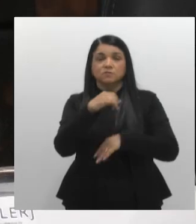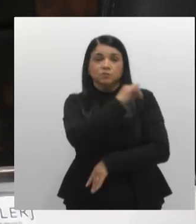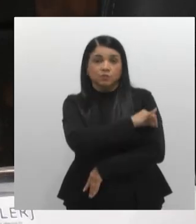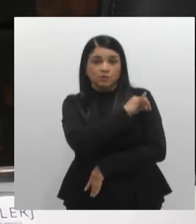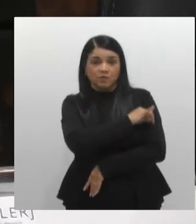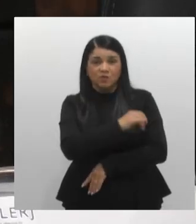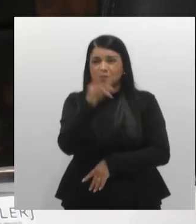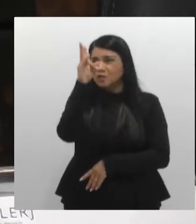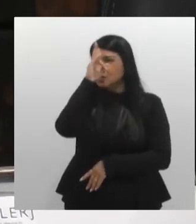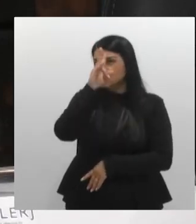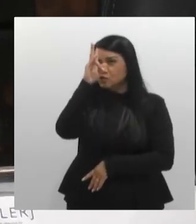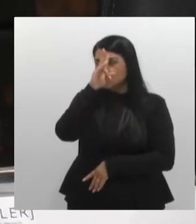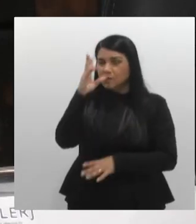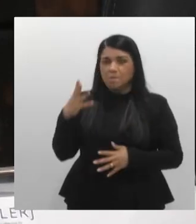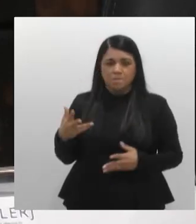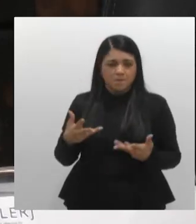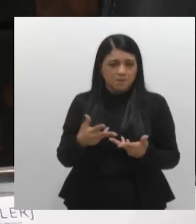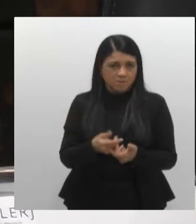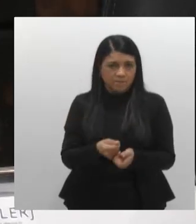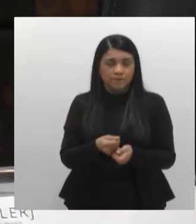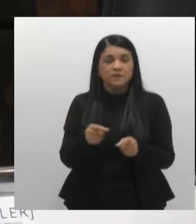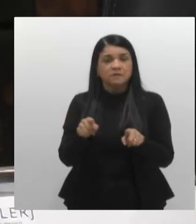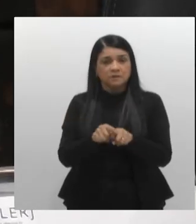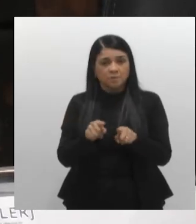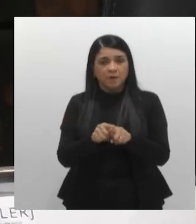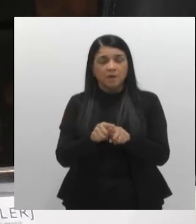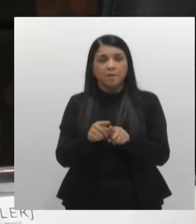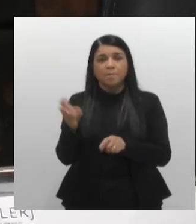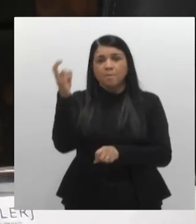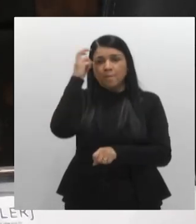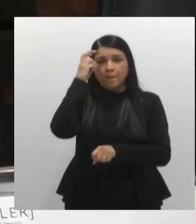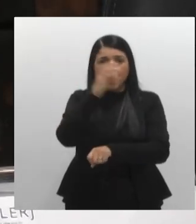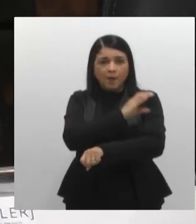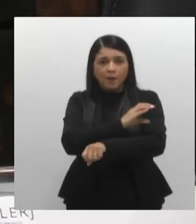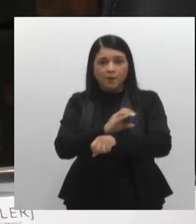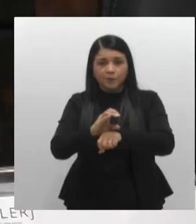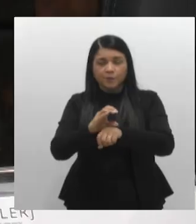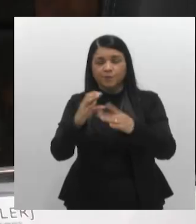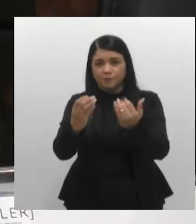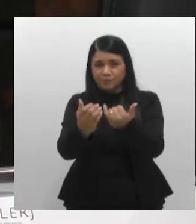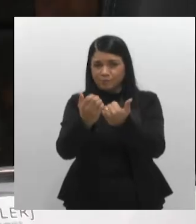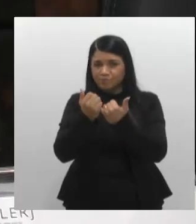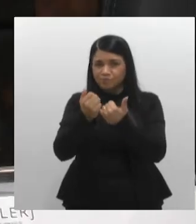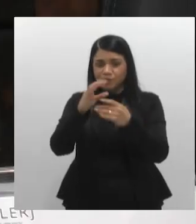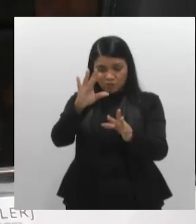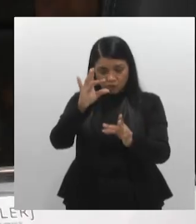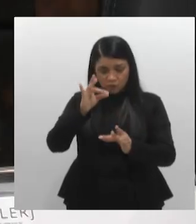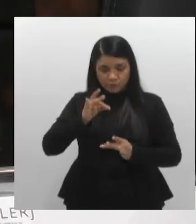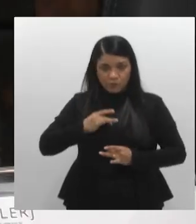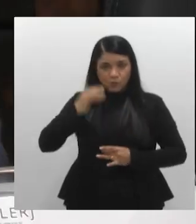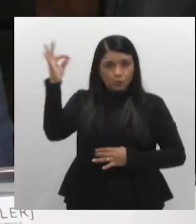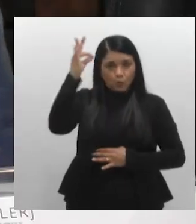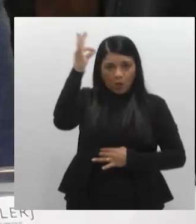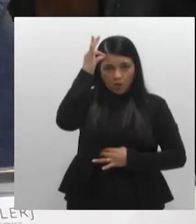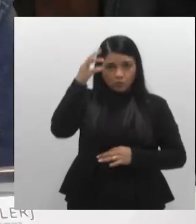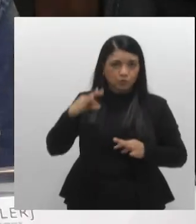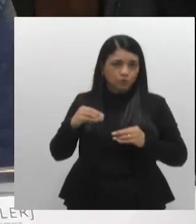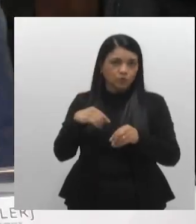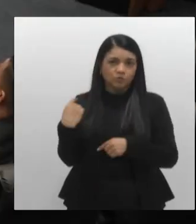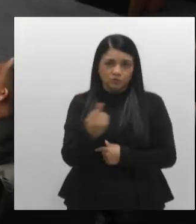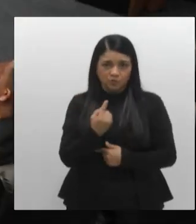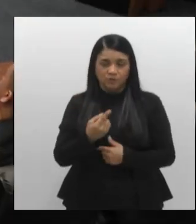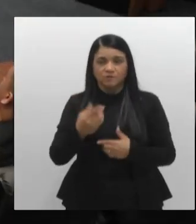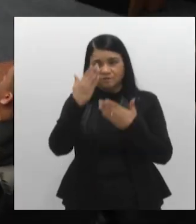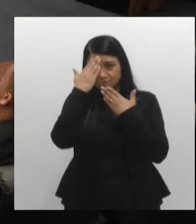história grandiosa, que é também patrimônio espiritual de todos nós. Muito obrigada.